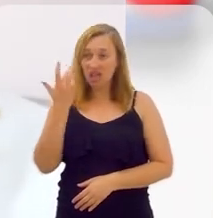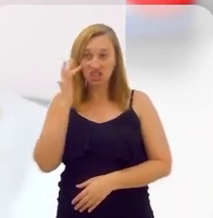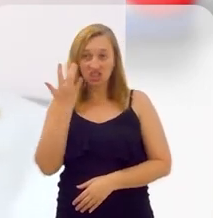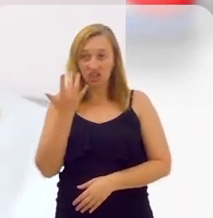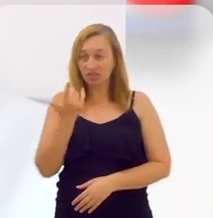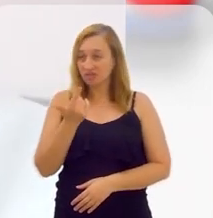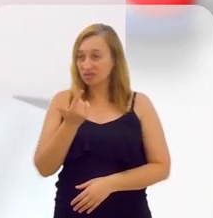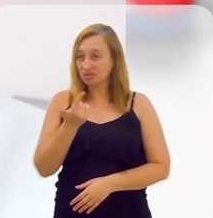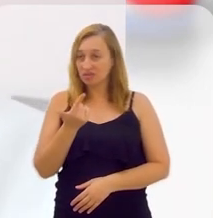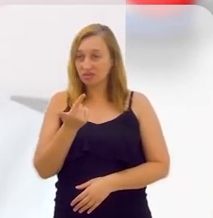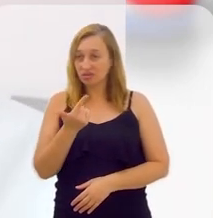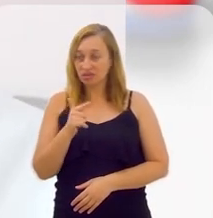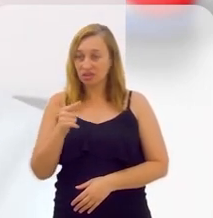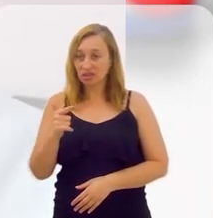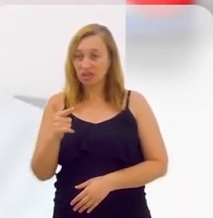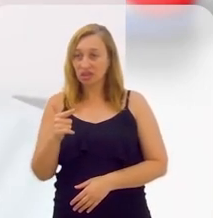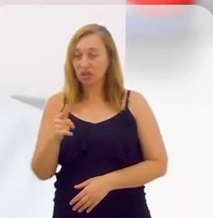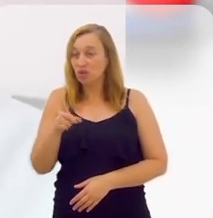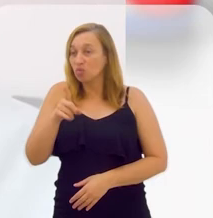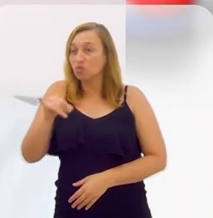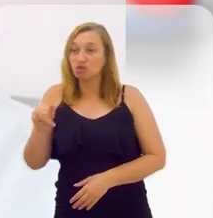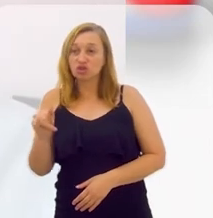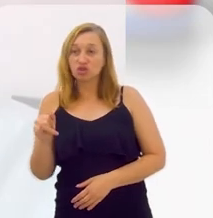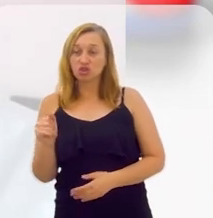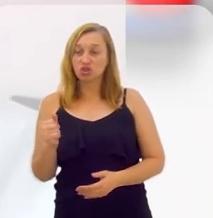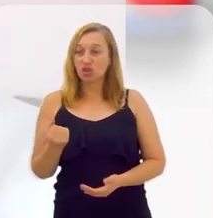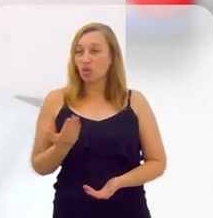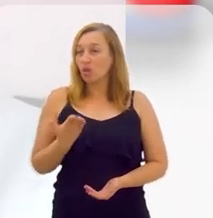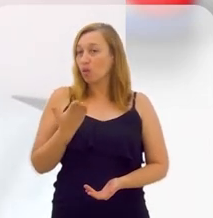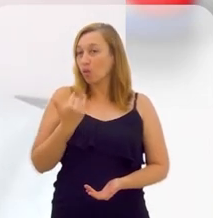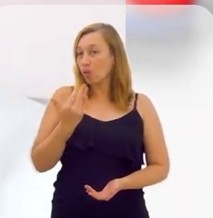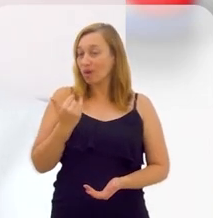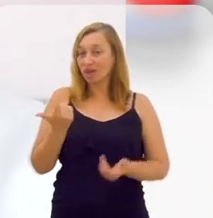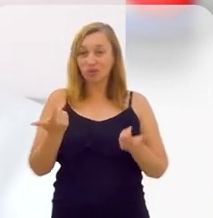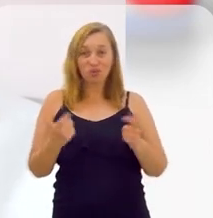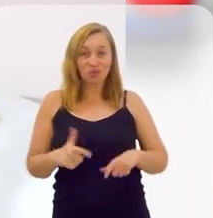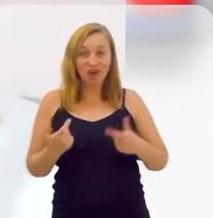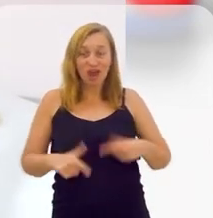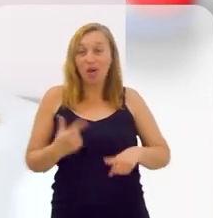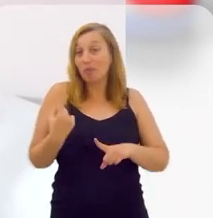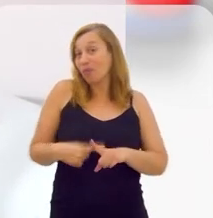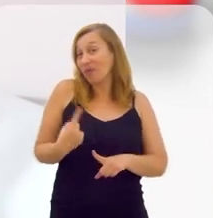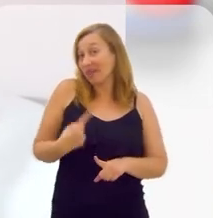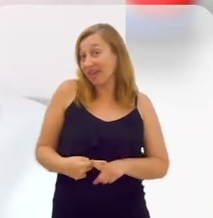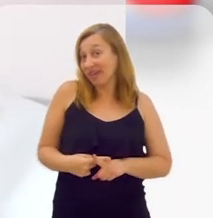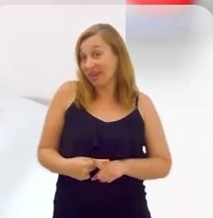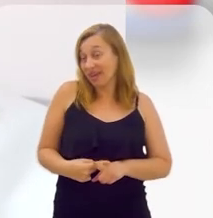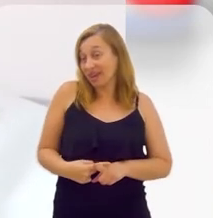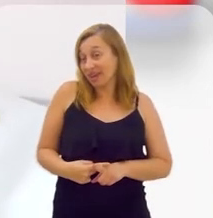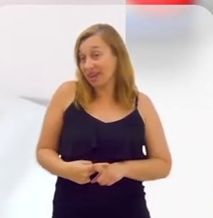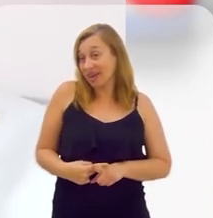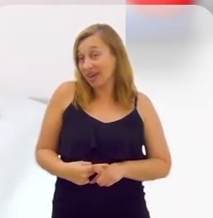não achava que não teria condições de um dia consumir no café, porque eles